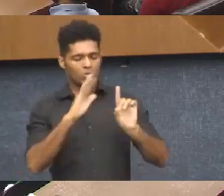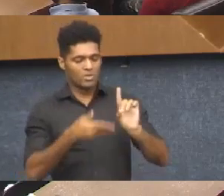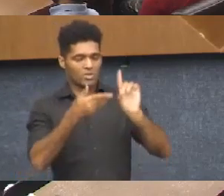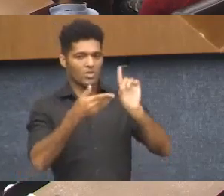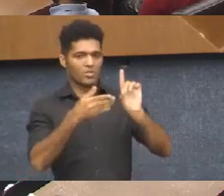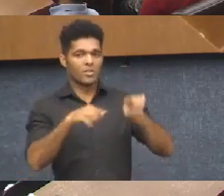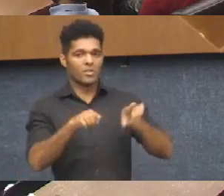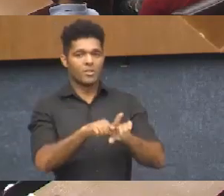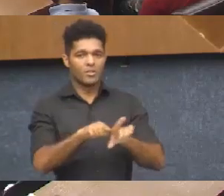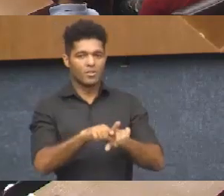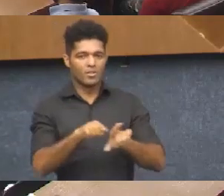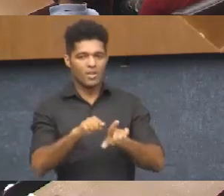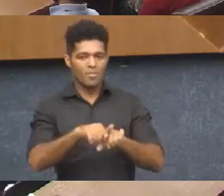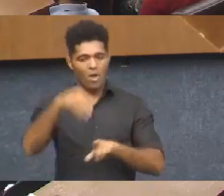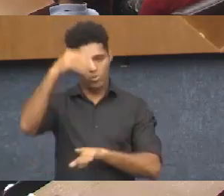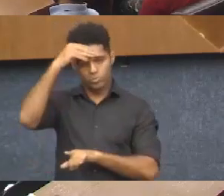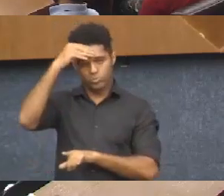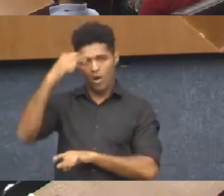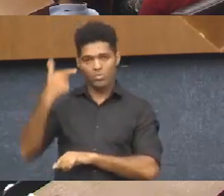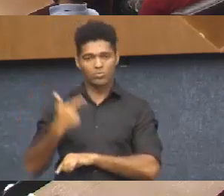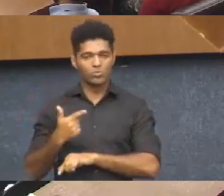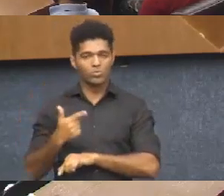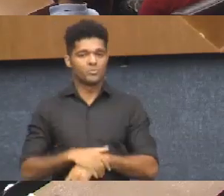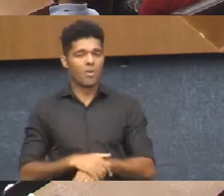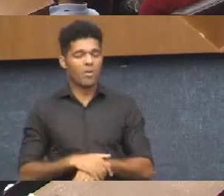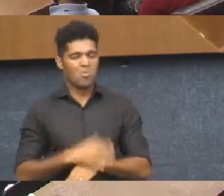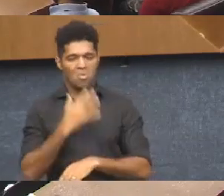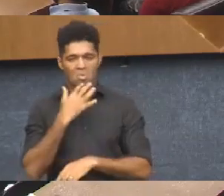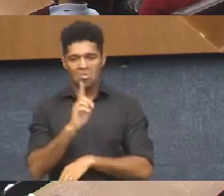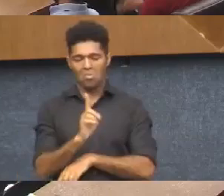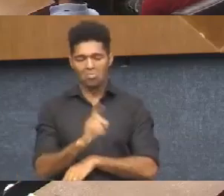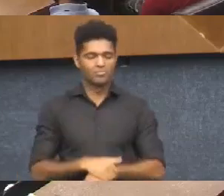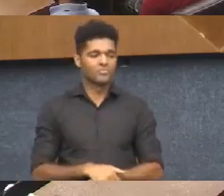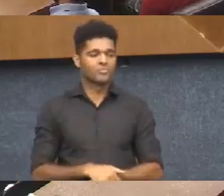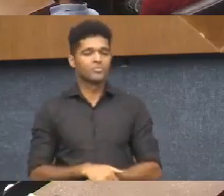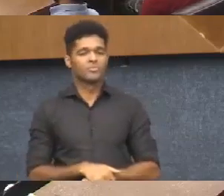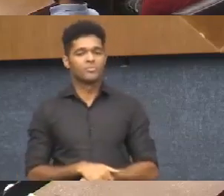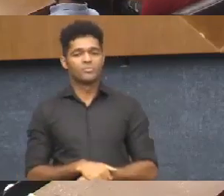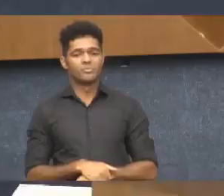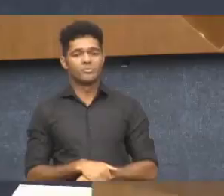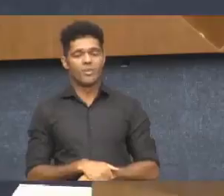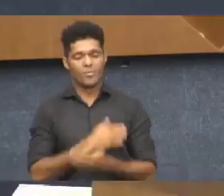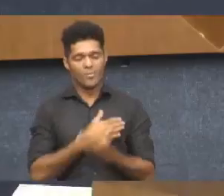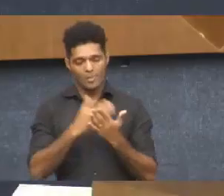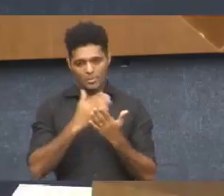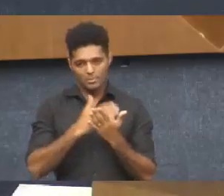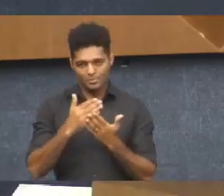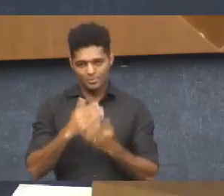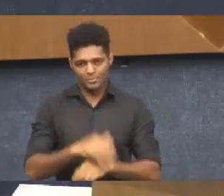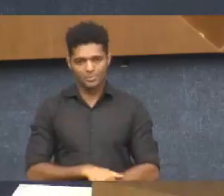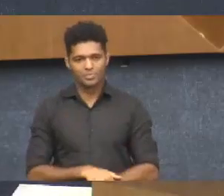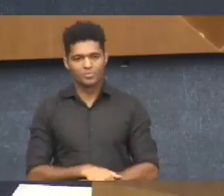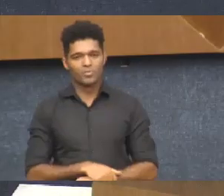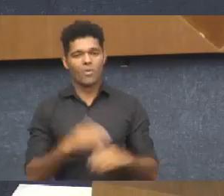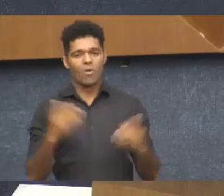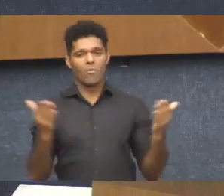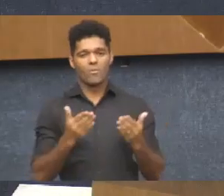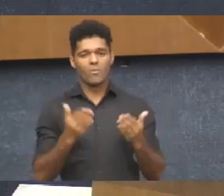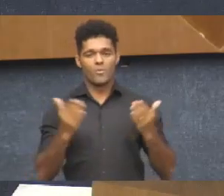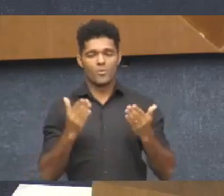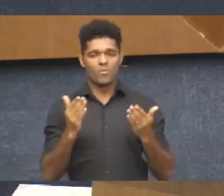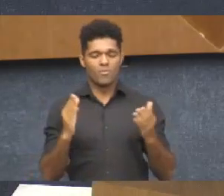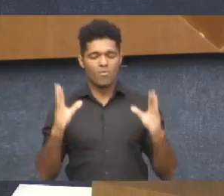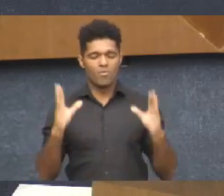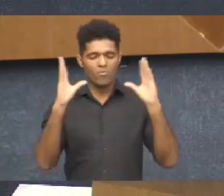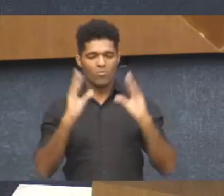título de vice-compadre eu não tinha visto ainda, não. Bora lá. Hoje é uma noite de